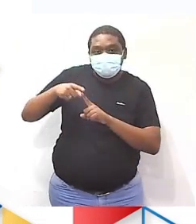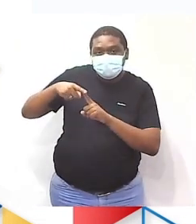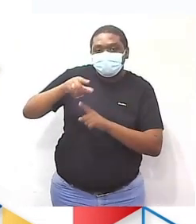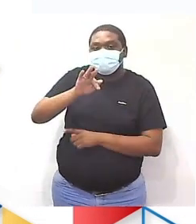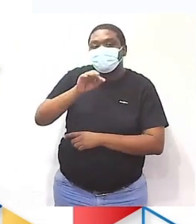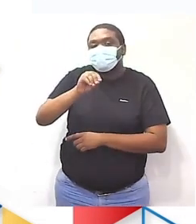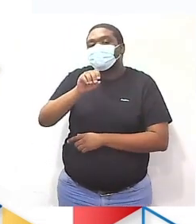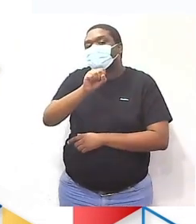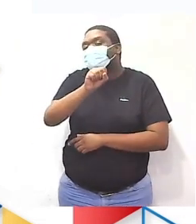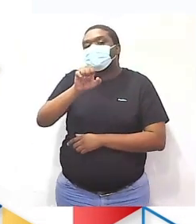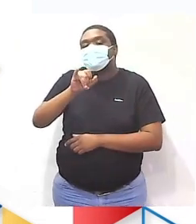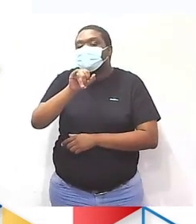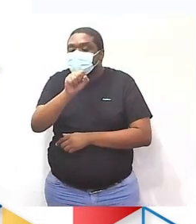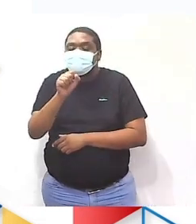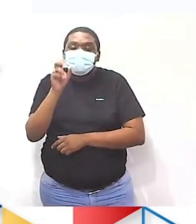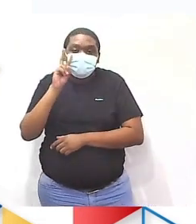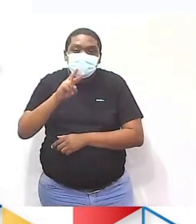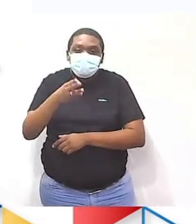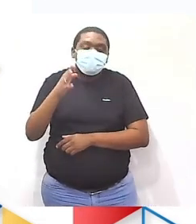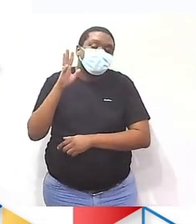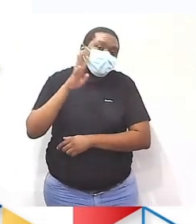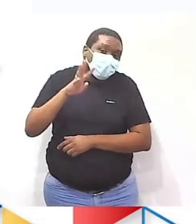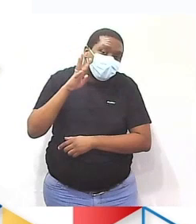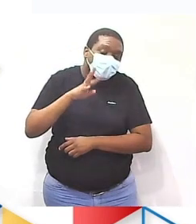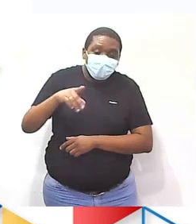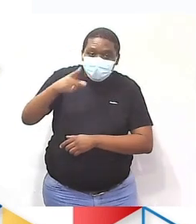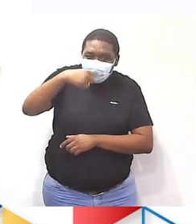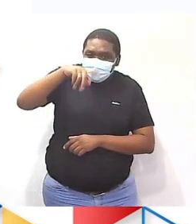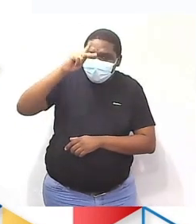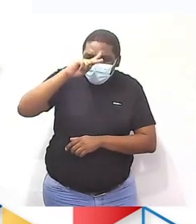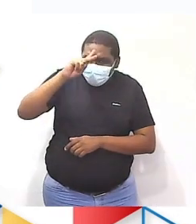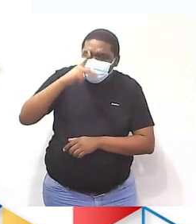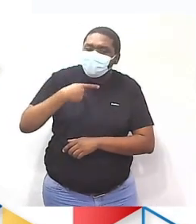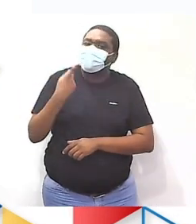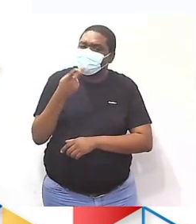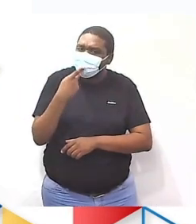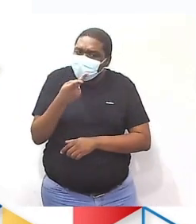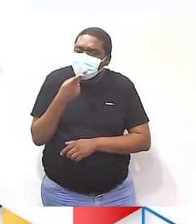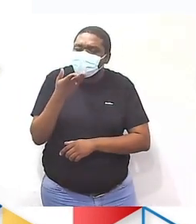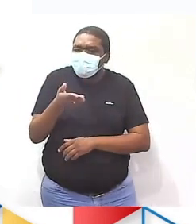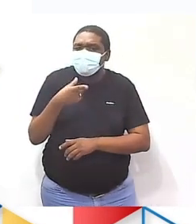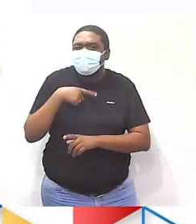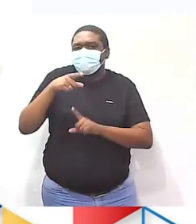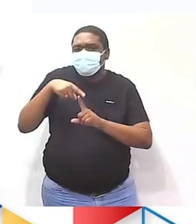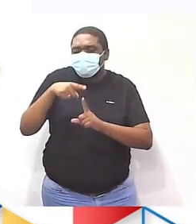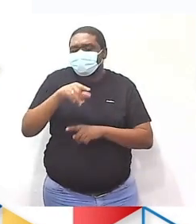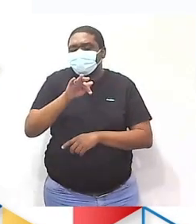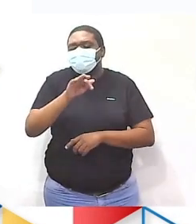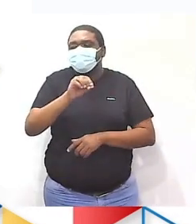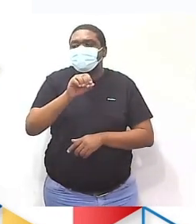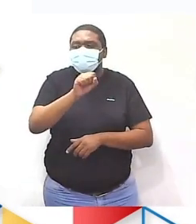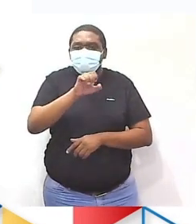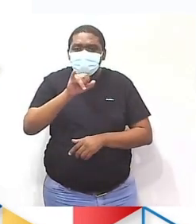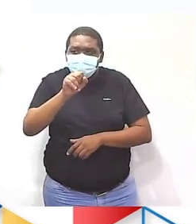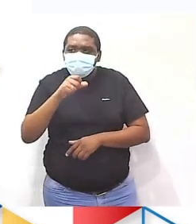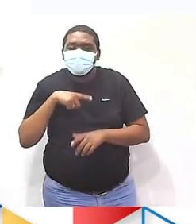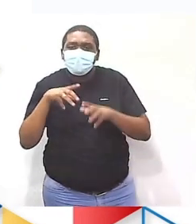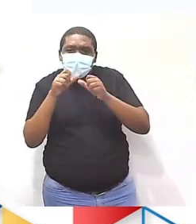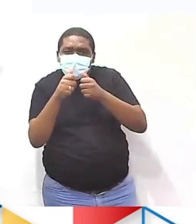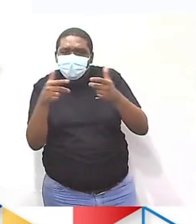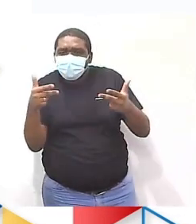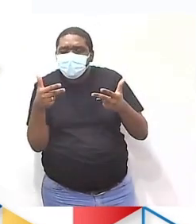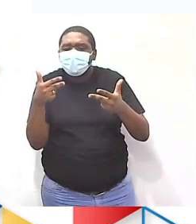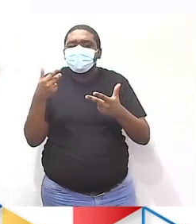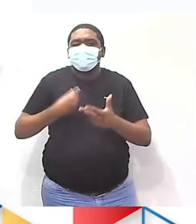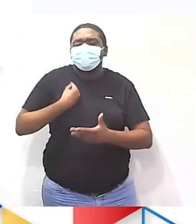fósseis. Olha que imagem legal, galerinha. Lembra que eu disse para vocês que os fósseis foram animais ou plantas que viveram